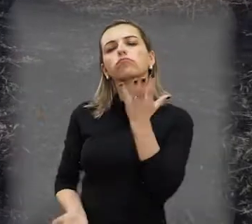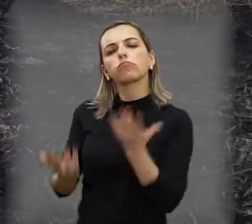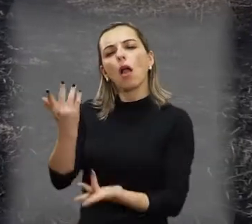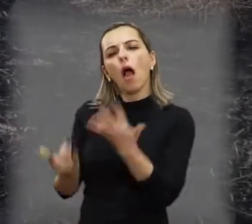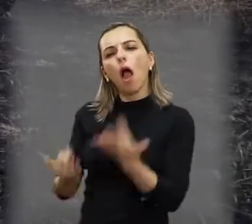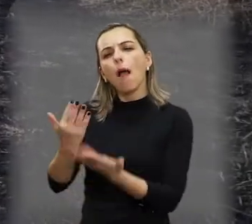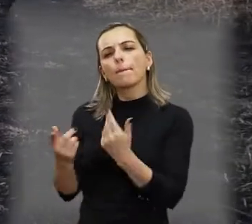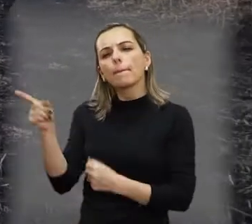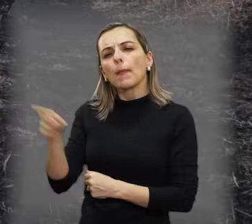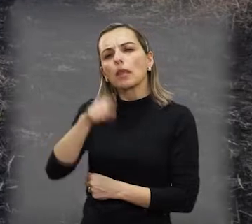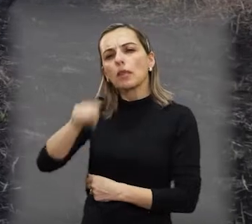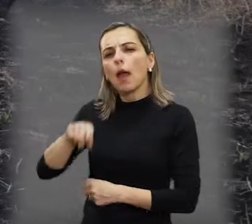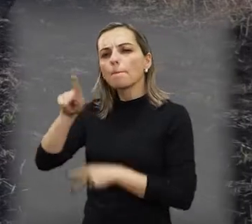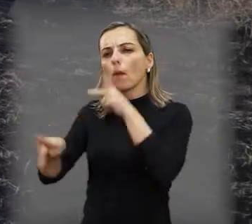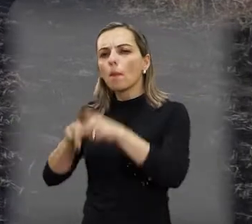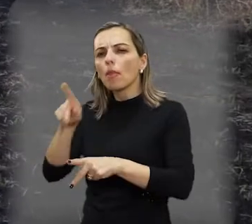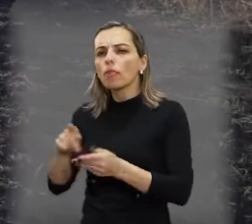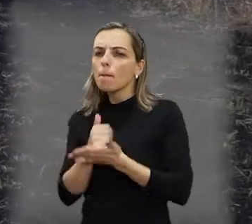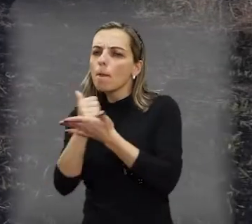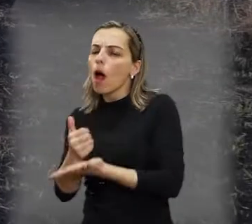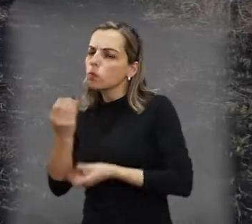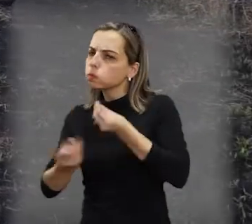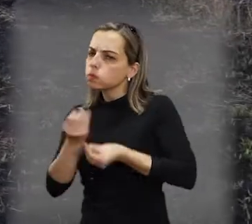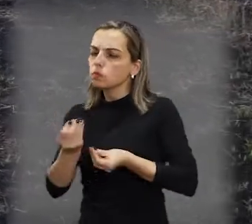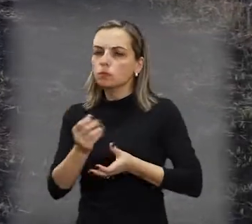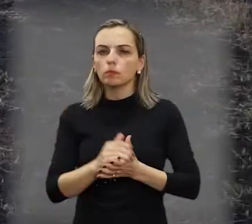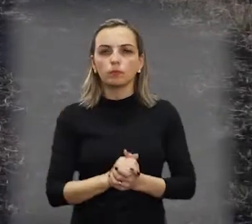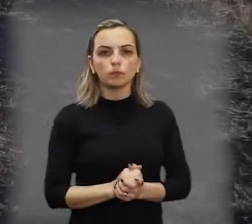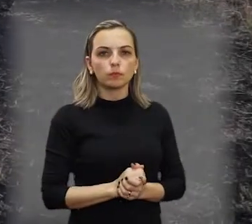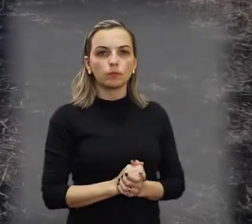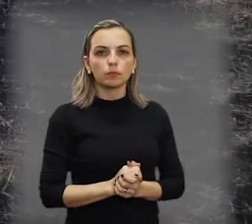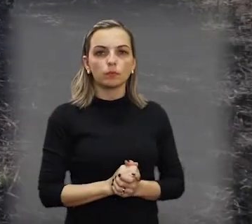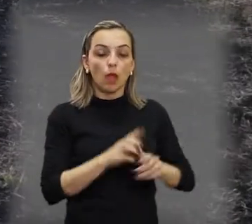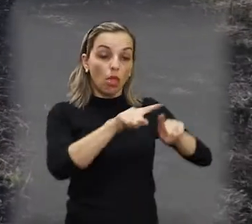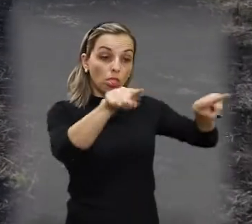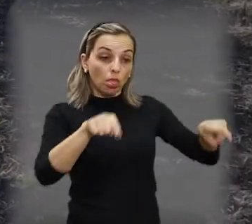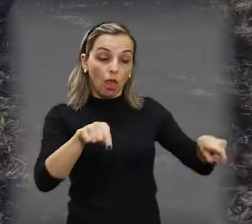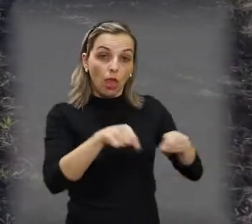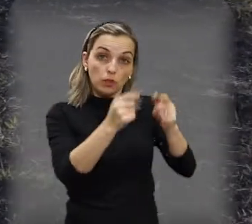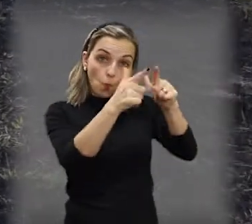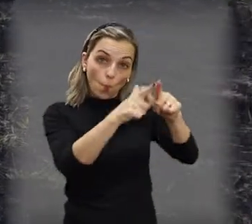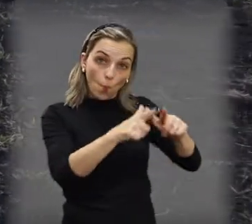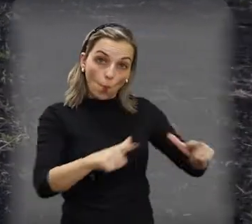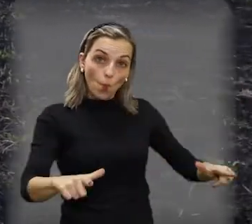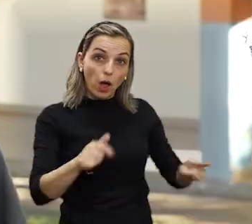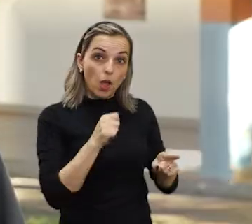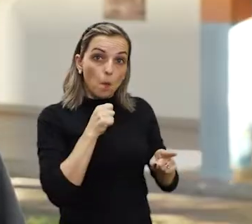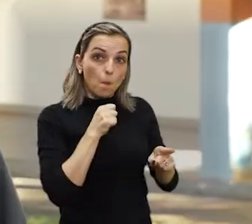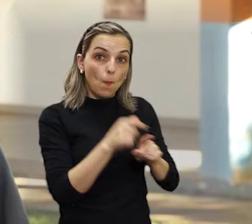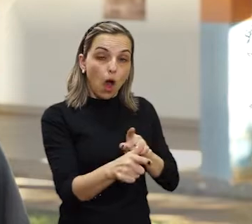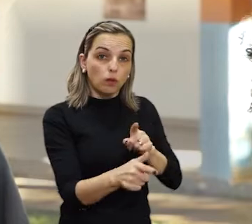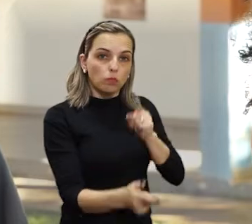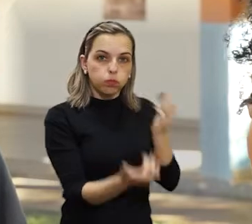E como a população pode colaborar para evitar esse problema? É imprescindível, né, a colaboração da população,